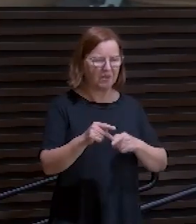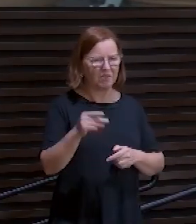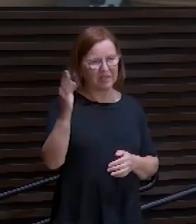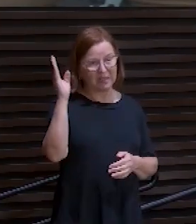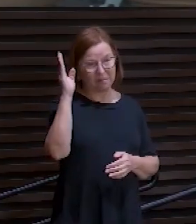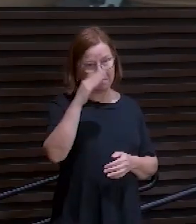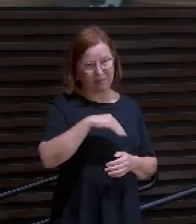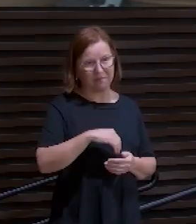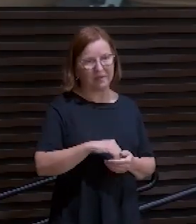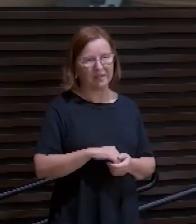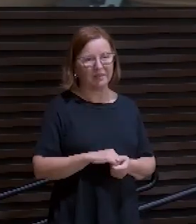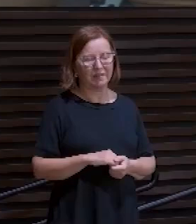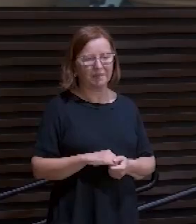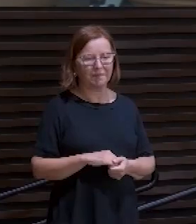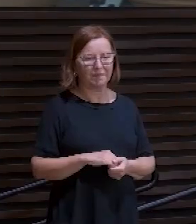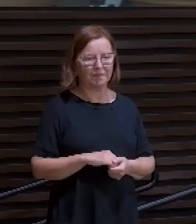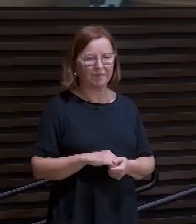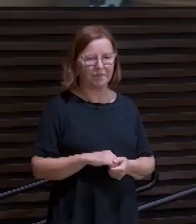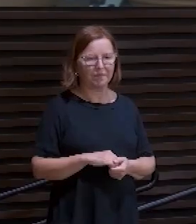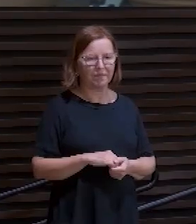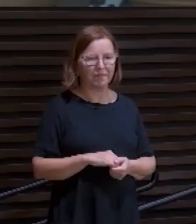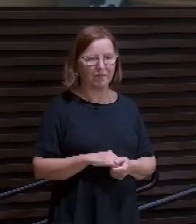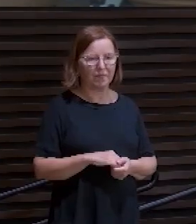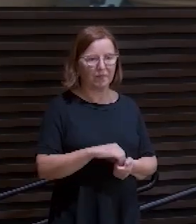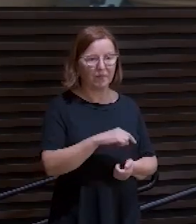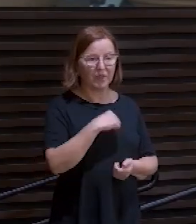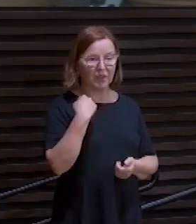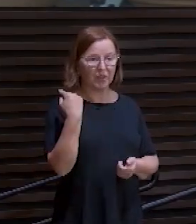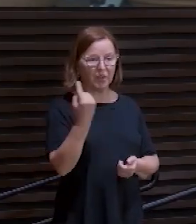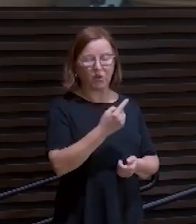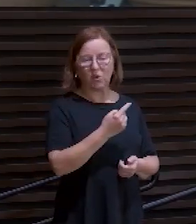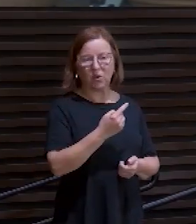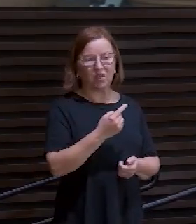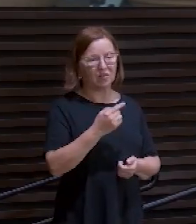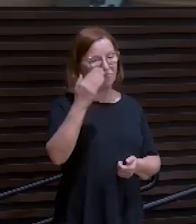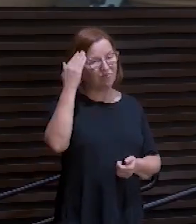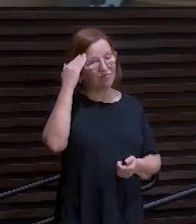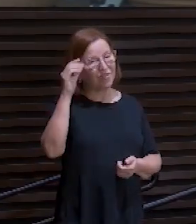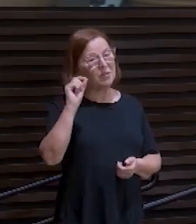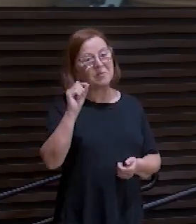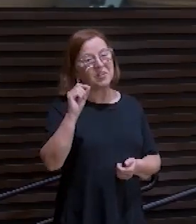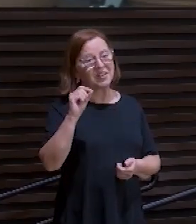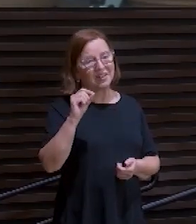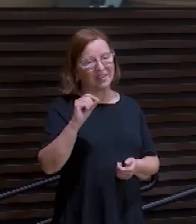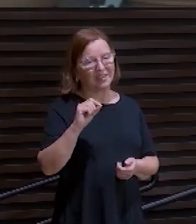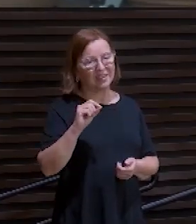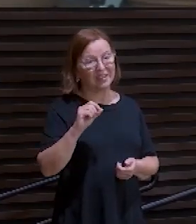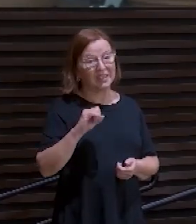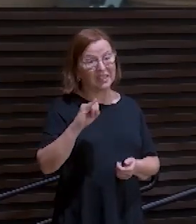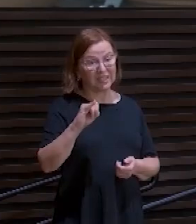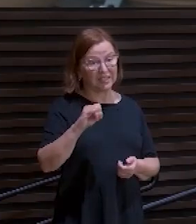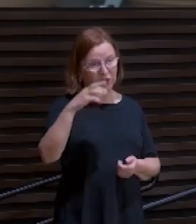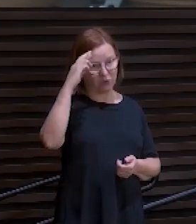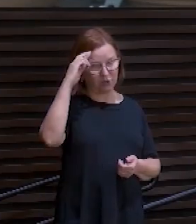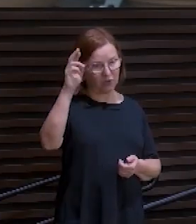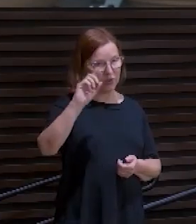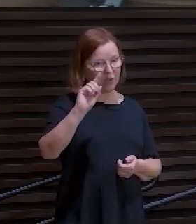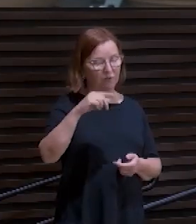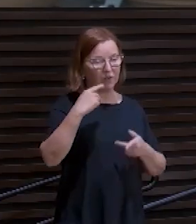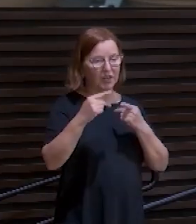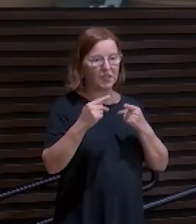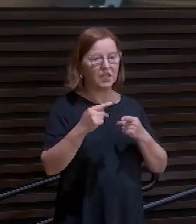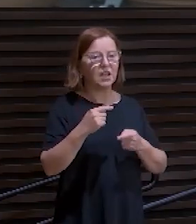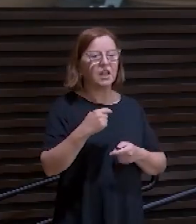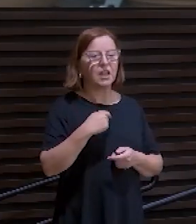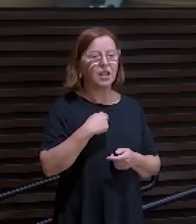irmãos. E nós não podemos reconhecê-lo se ele não dissesse: eu sou